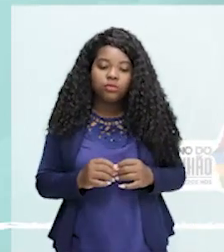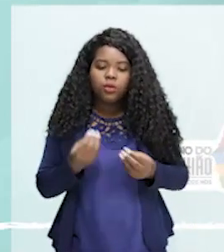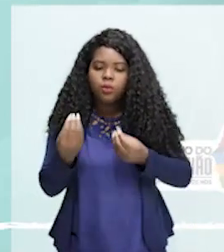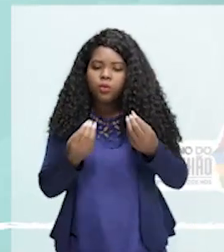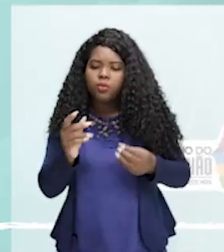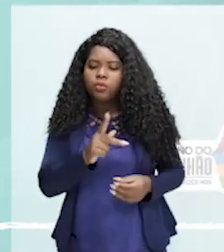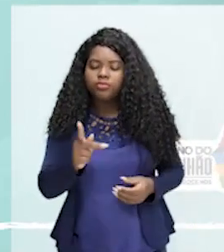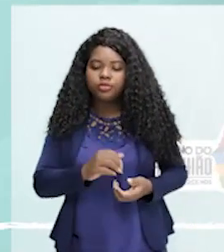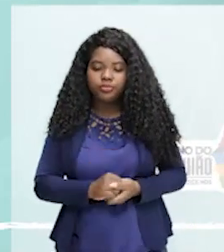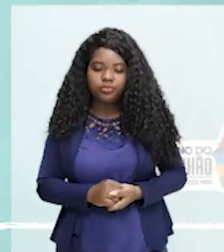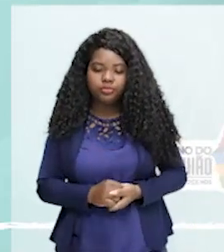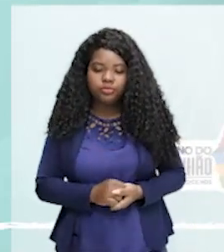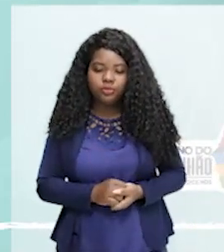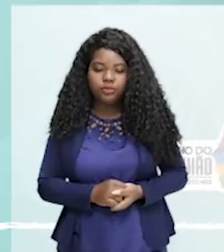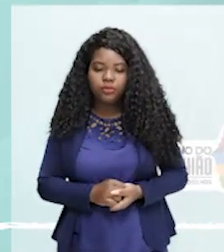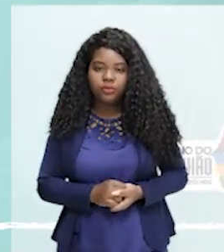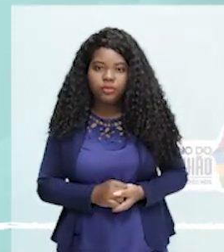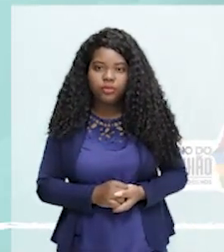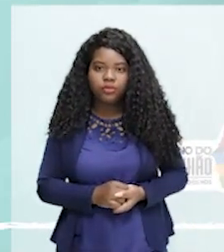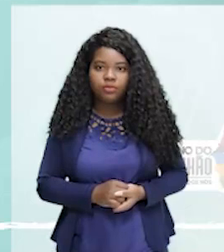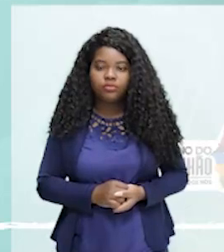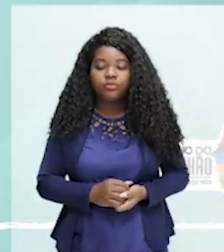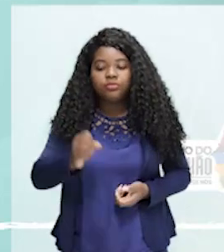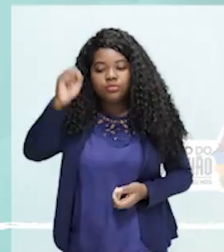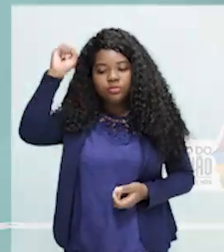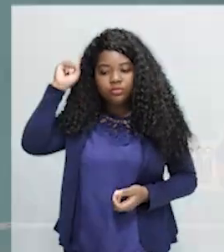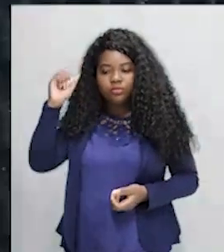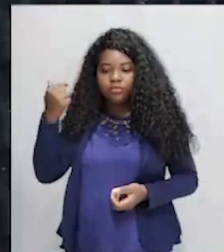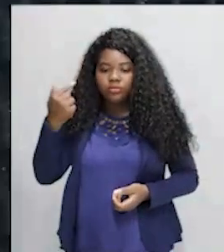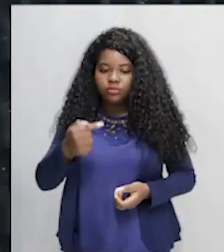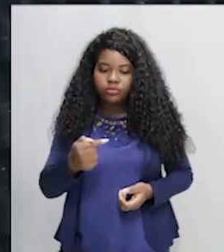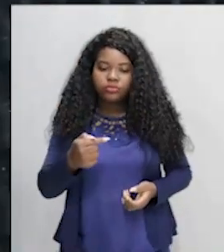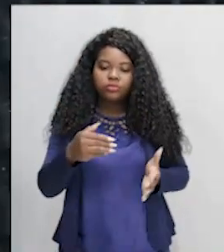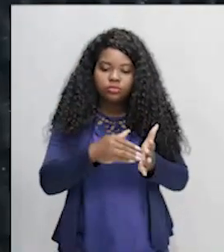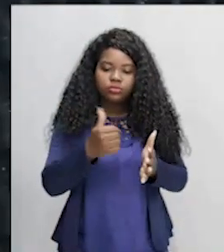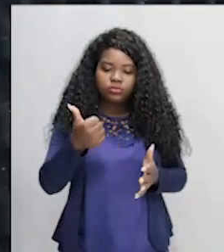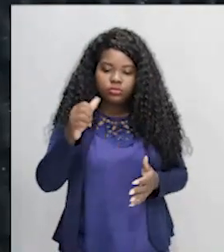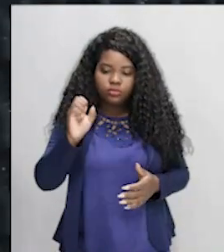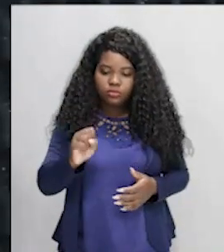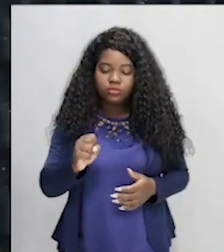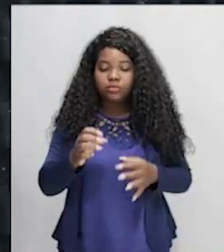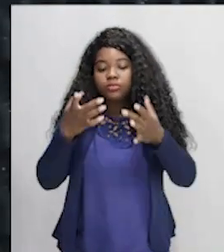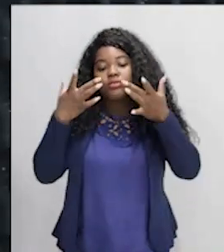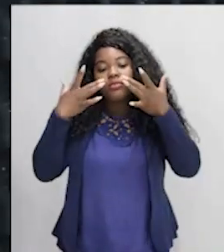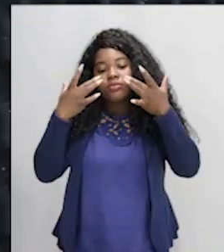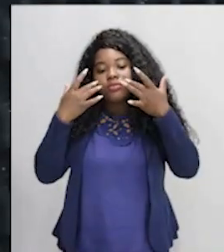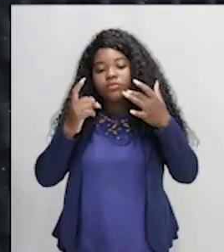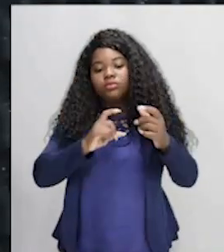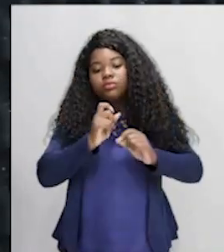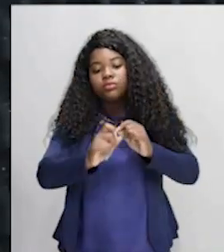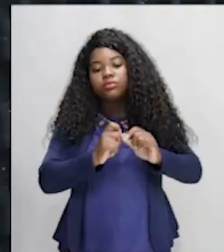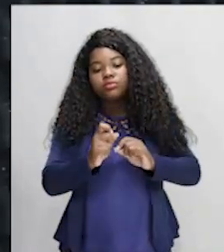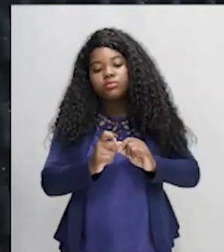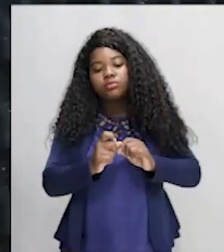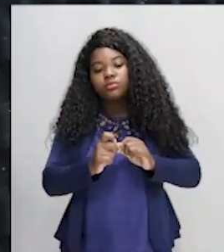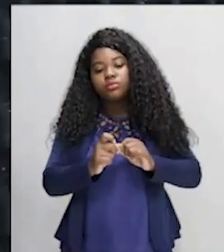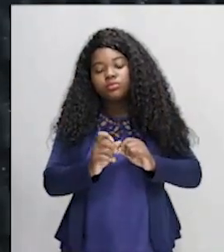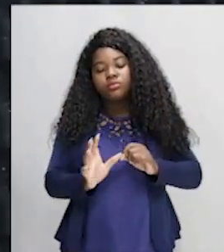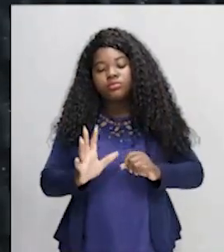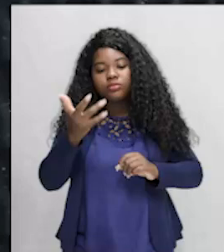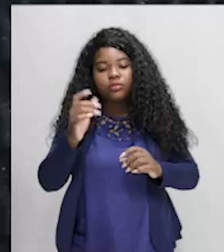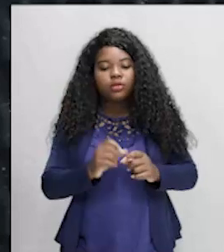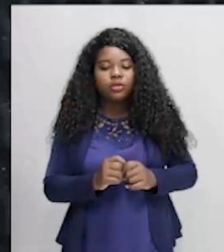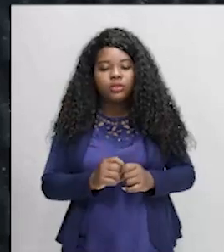como é que funcionava isso? Bom, a partir do século XVII, XVIII, os teatros começam a ganhar formatos mais elegantes porque